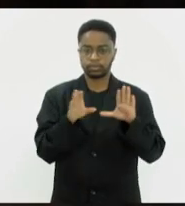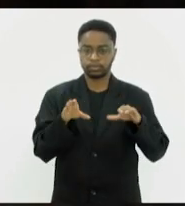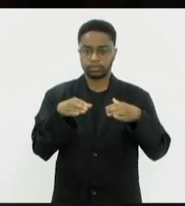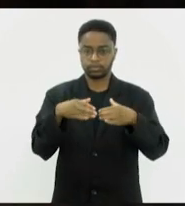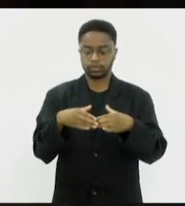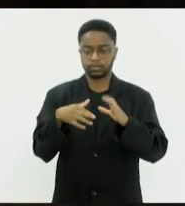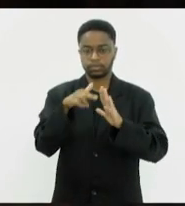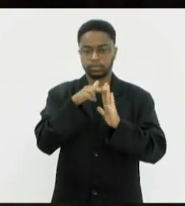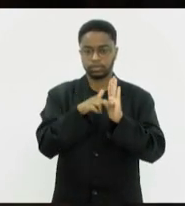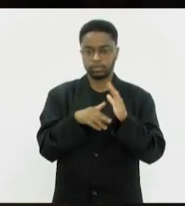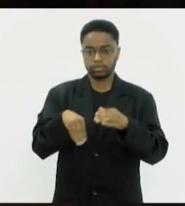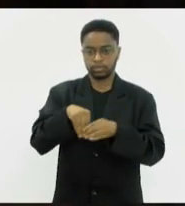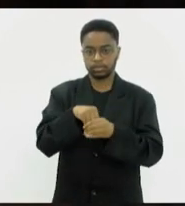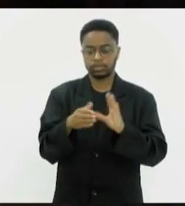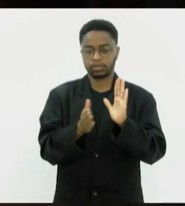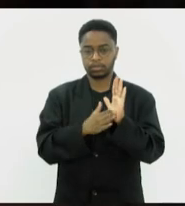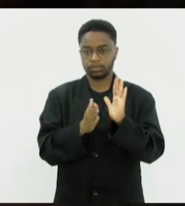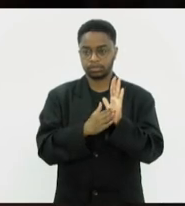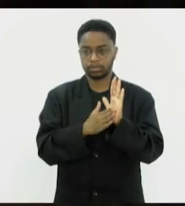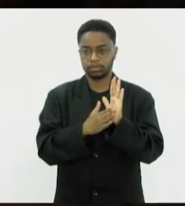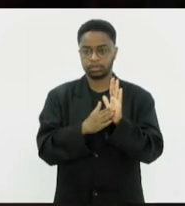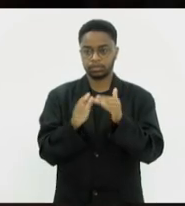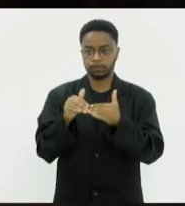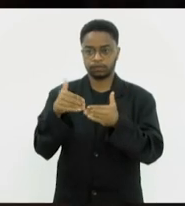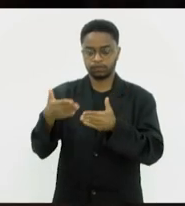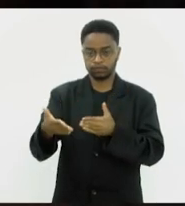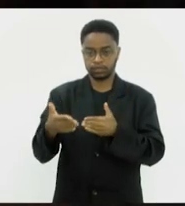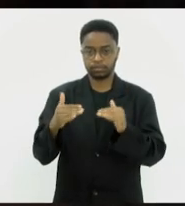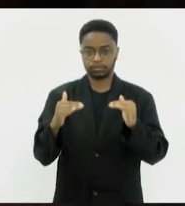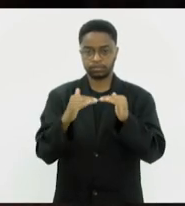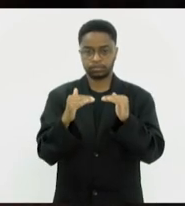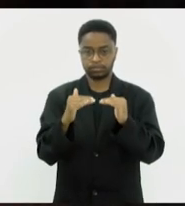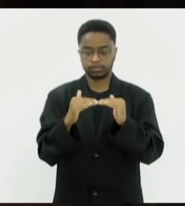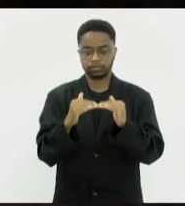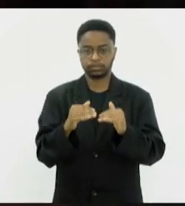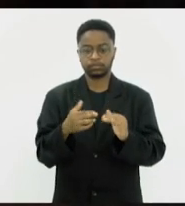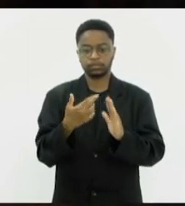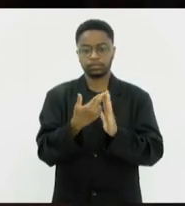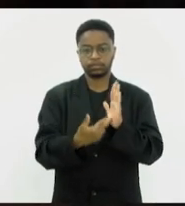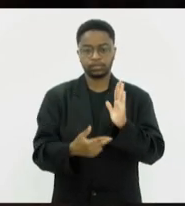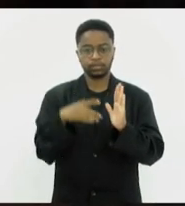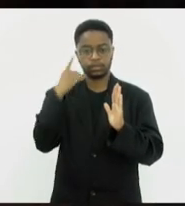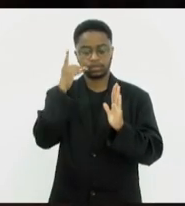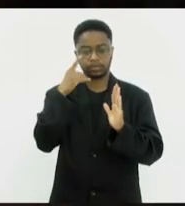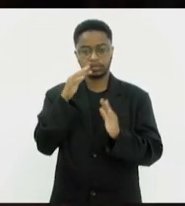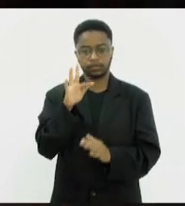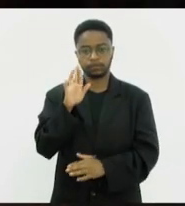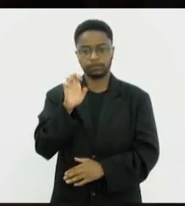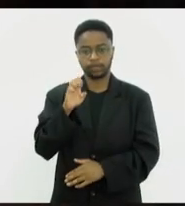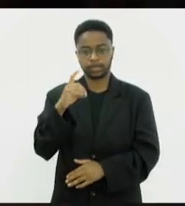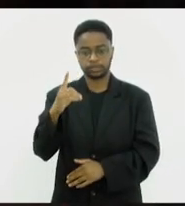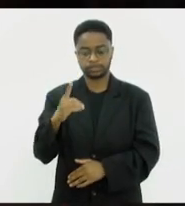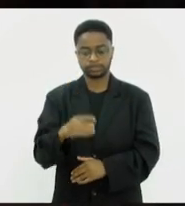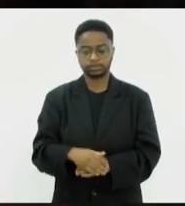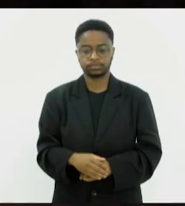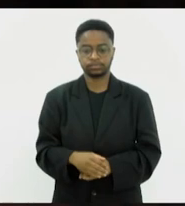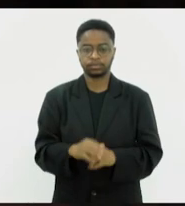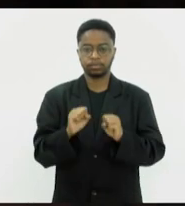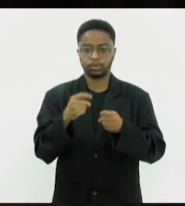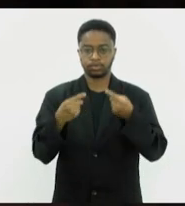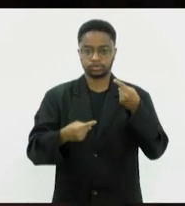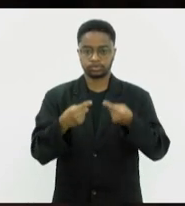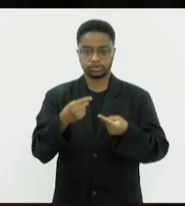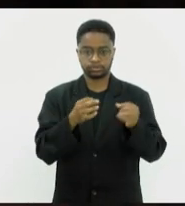de Normas Internas e Proposições Externas, favorável. Relator, deputado Fred Pacheco. Em